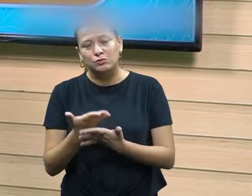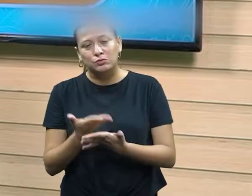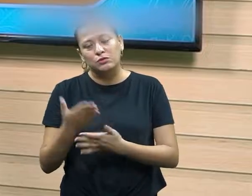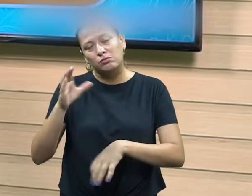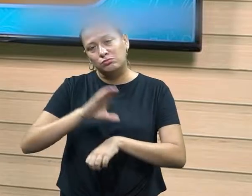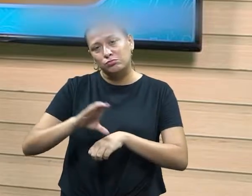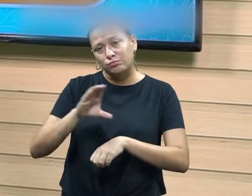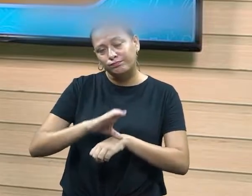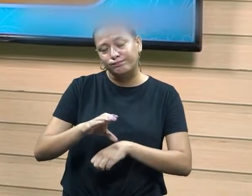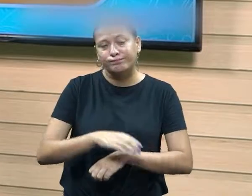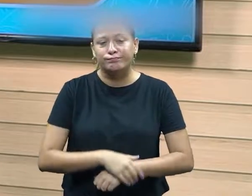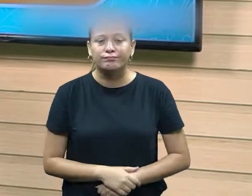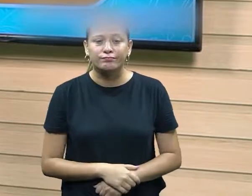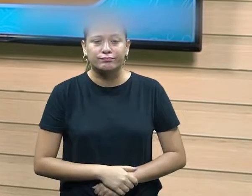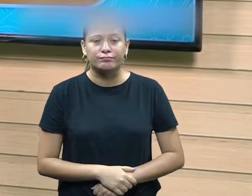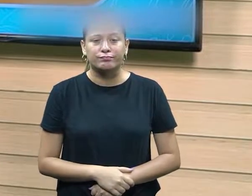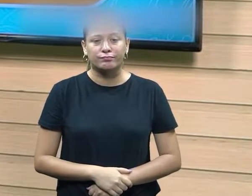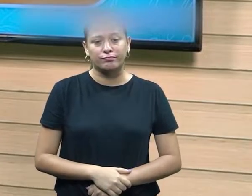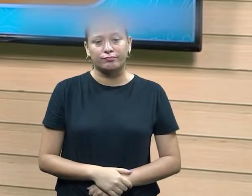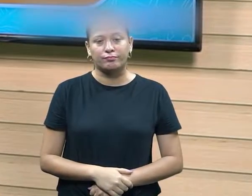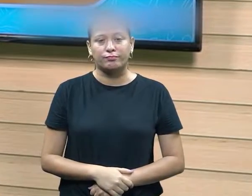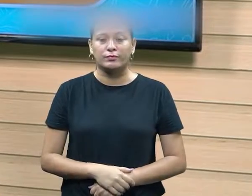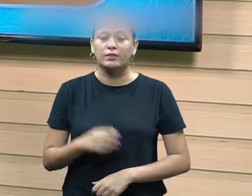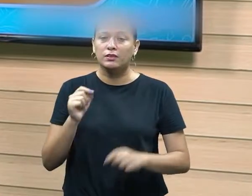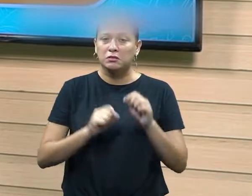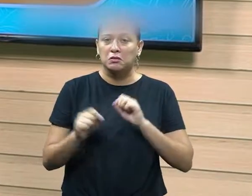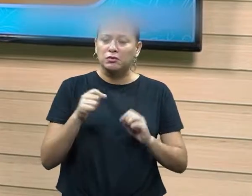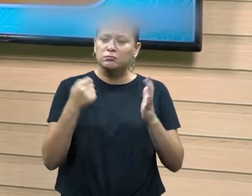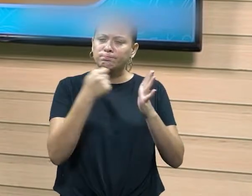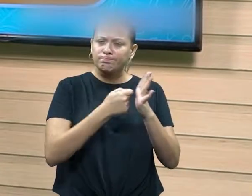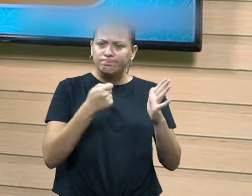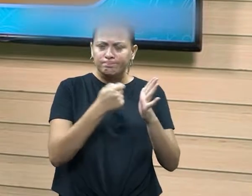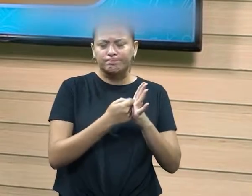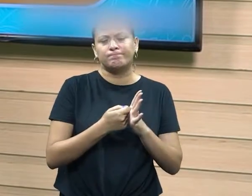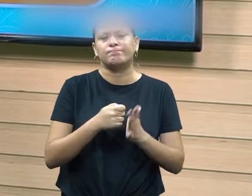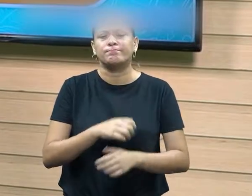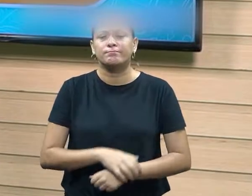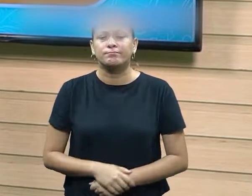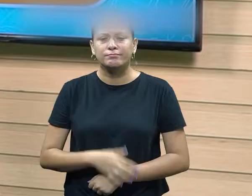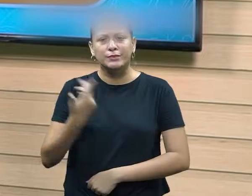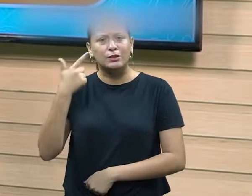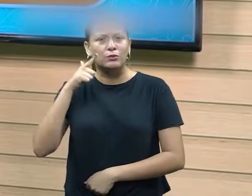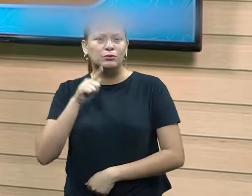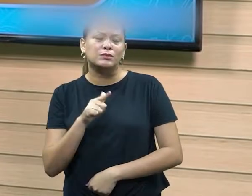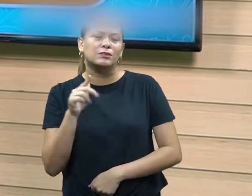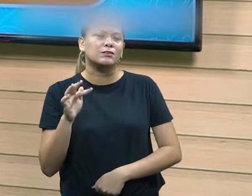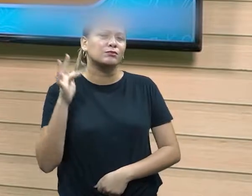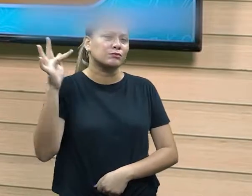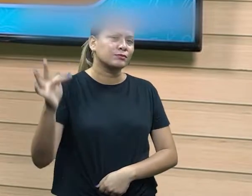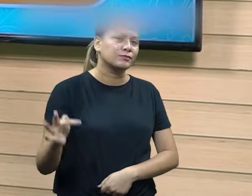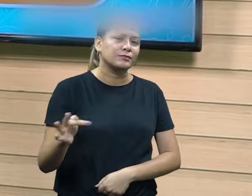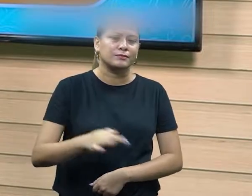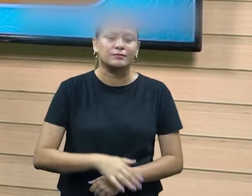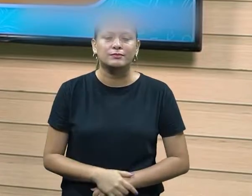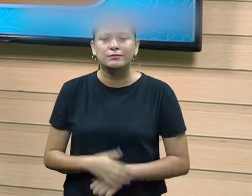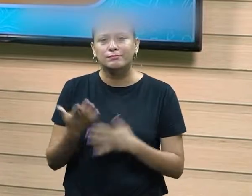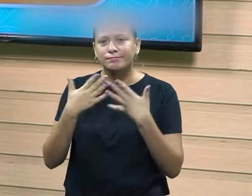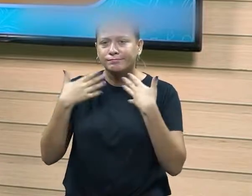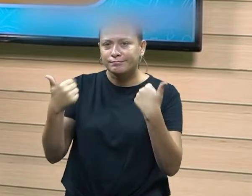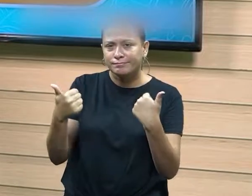curso. É um preço que está se pagando para se alcançar, né, uma situação mais adiante, né, de melhor.